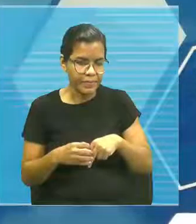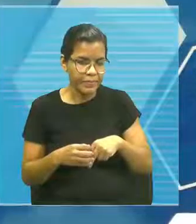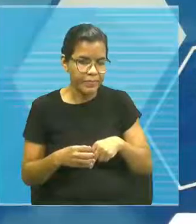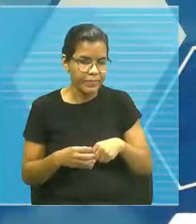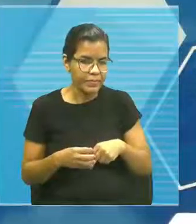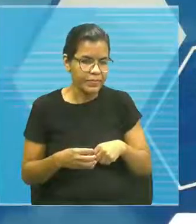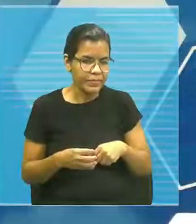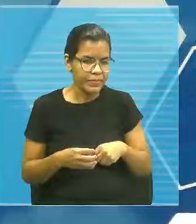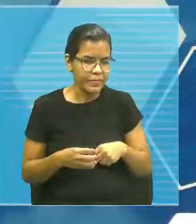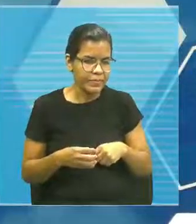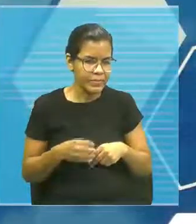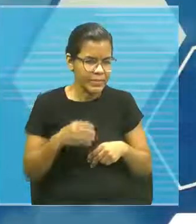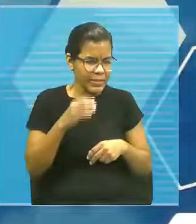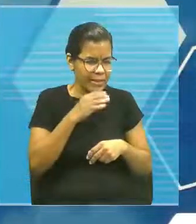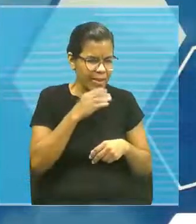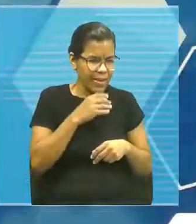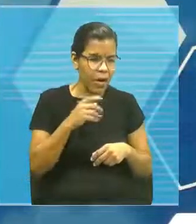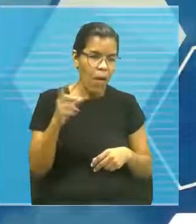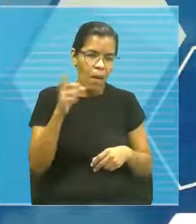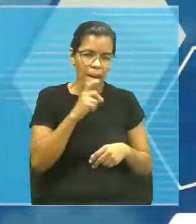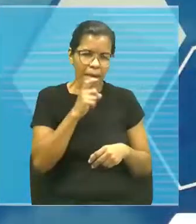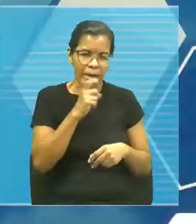Quente ou gelada?